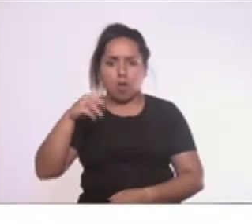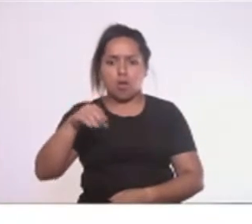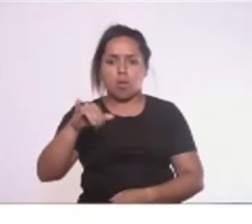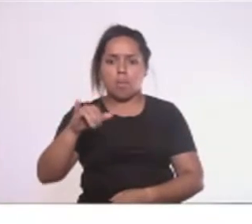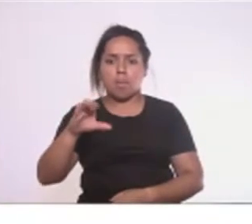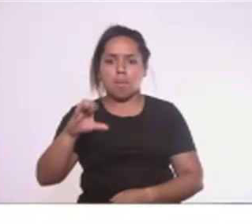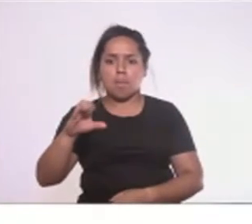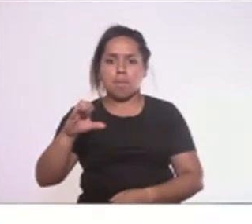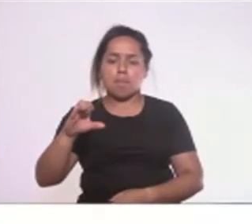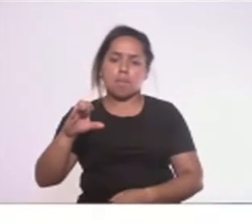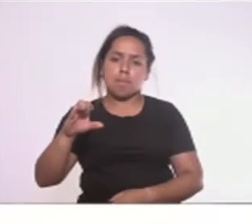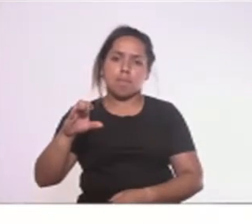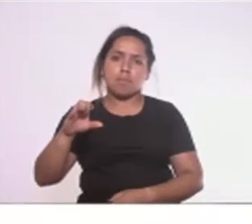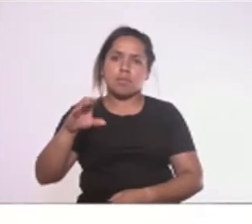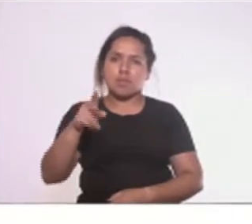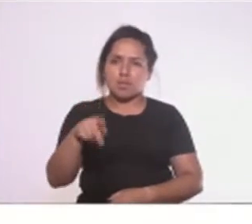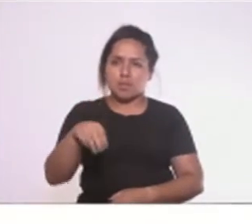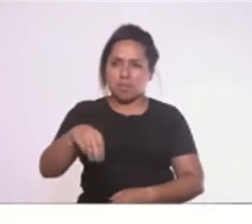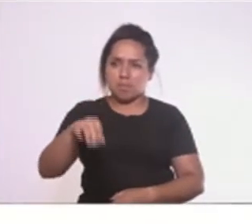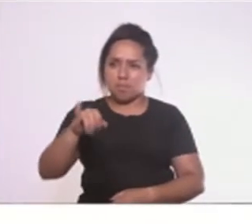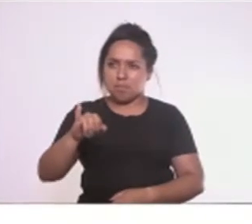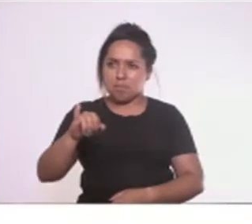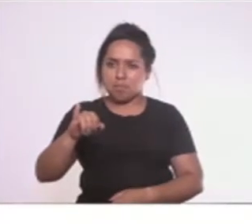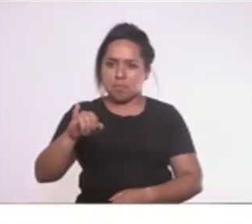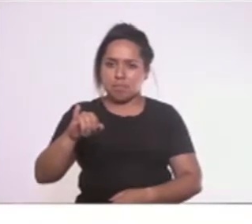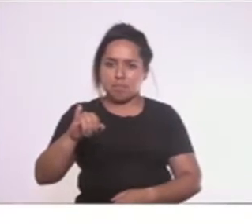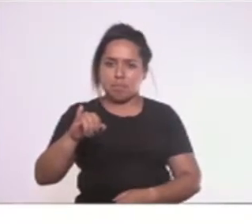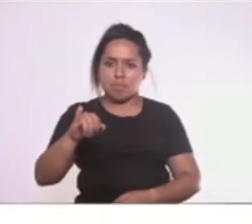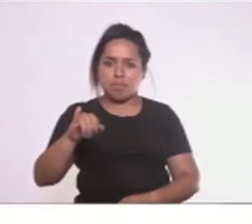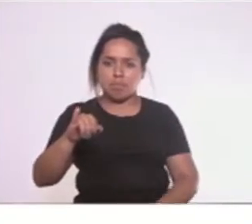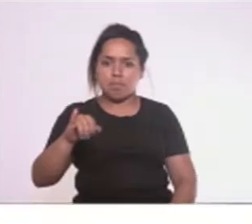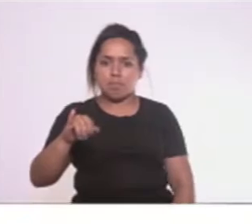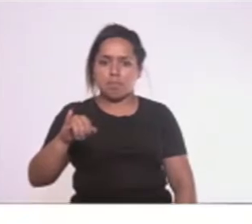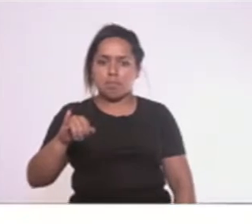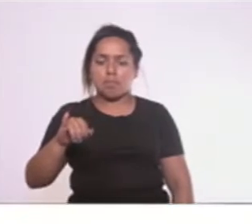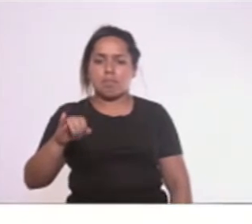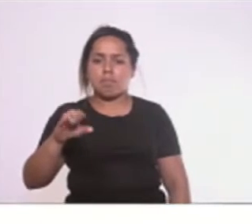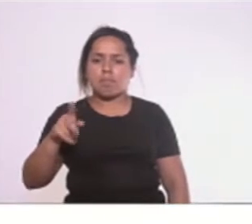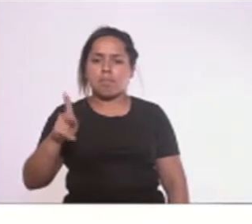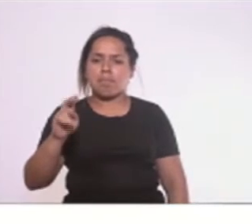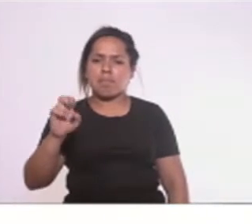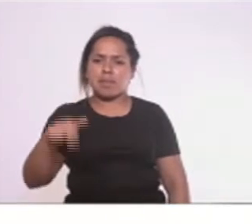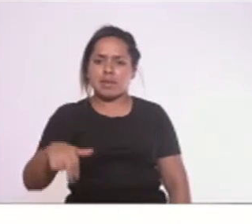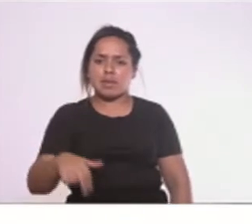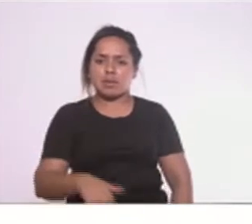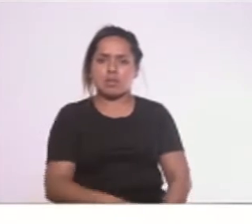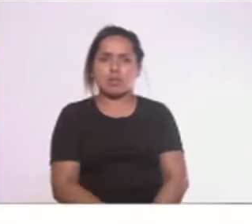fim de semana, interagimos o tempo todo e aprendemos muito, né? Aprendemos muito nessa convivência. Eu quero